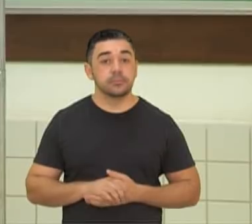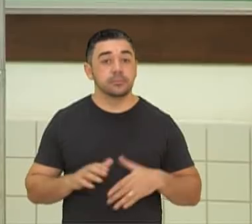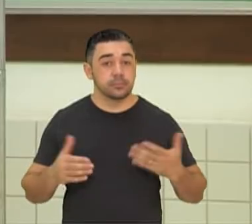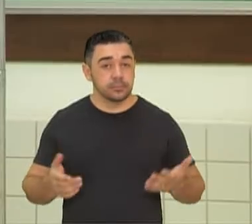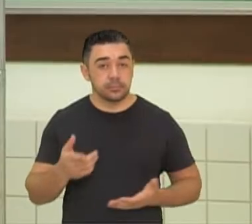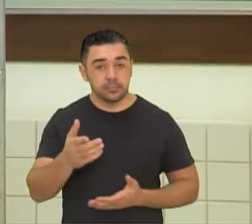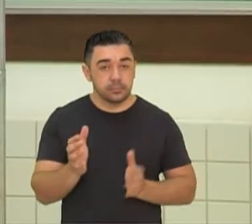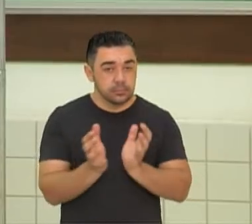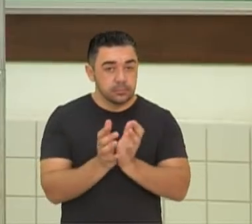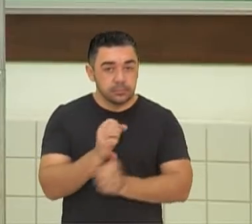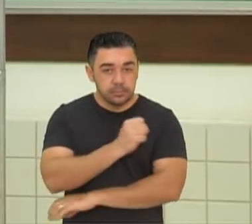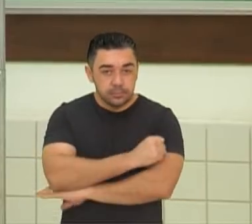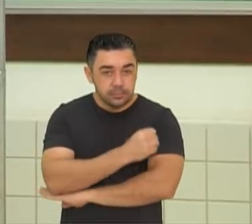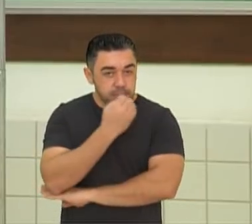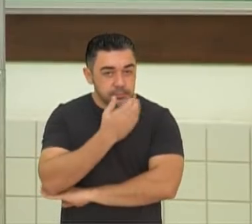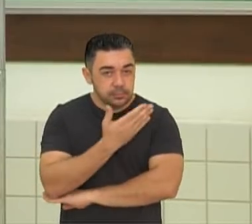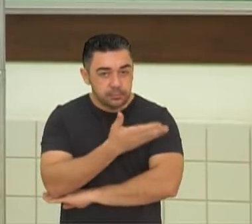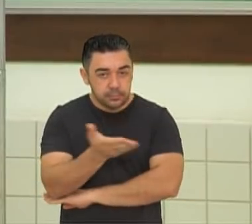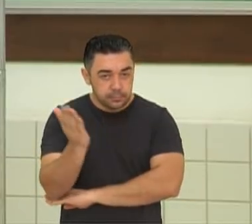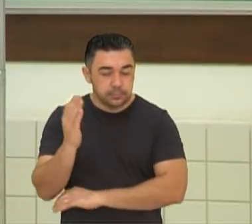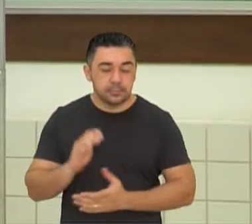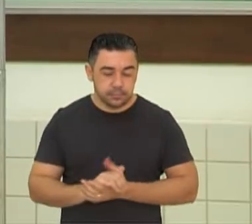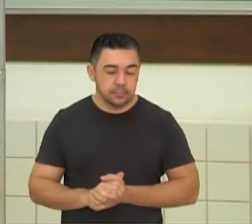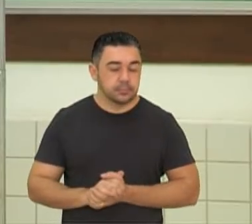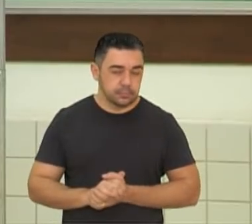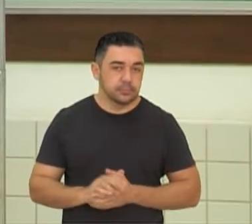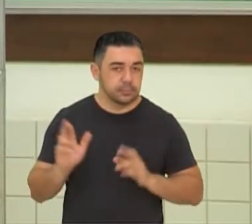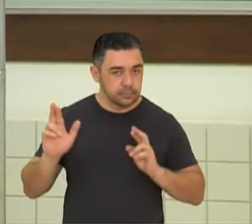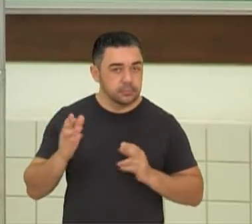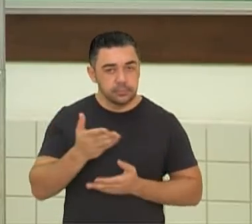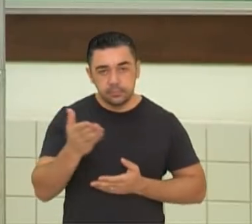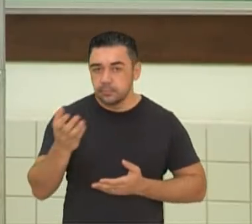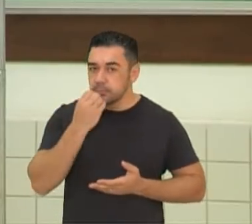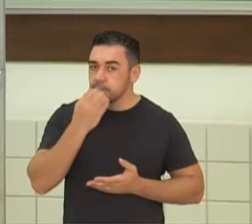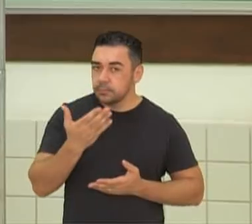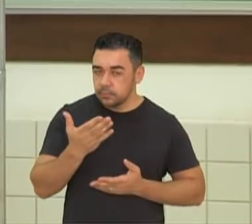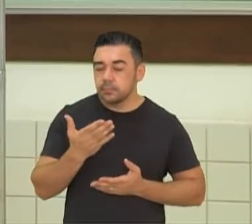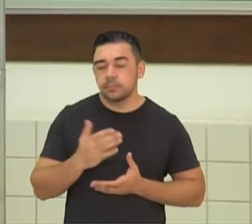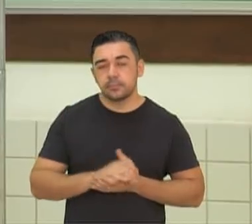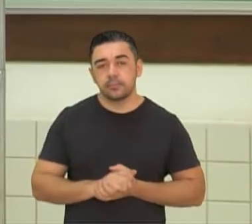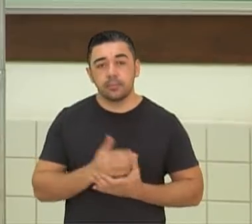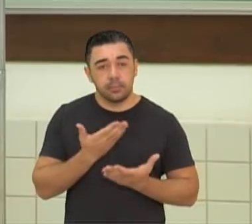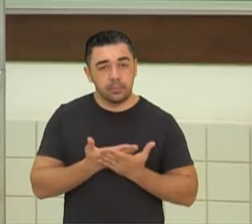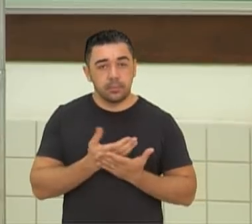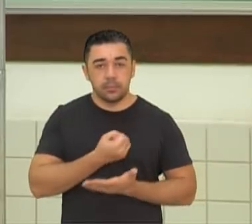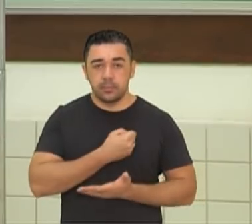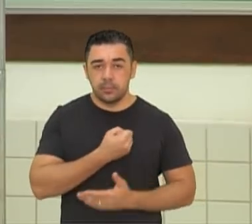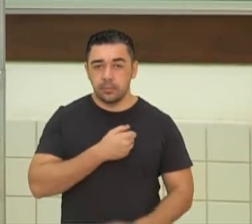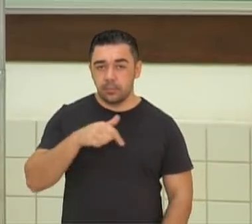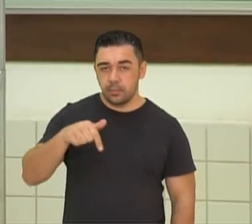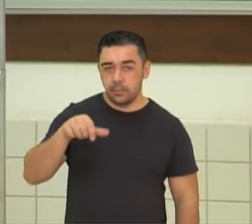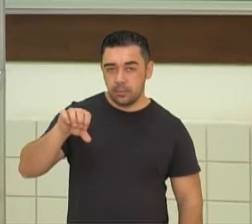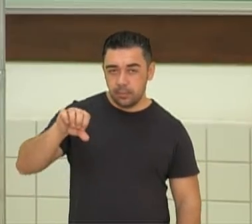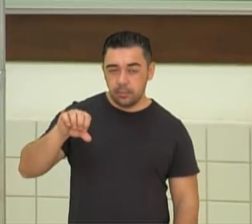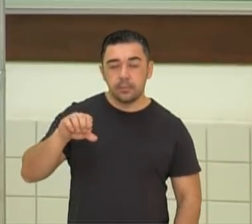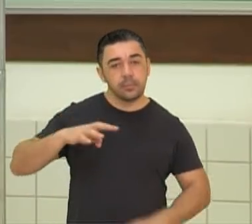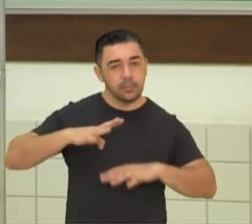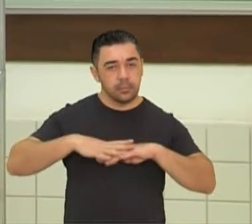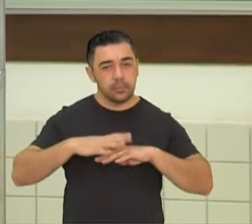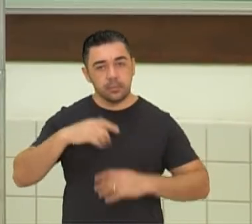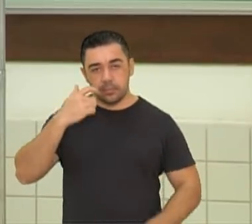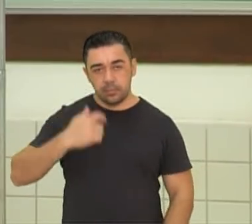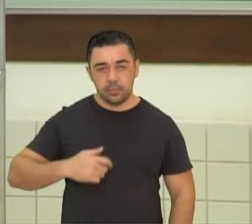E aí, pessoal do oitavo ano, tudo bem com vocês? Espero que estejam todos bem. Essa é a nossa aula 79 de matemática. Eu sou o